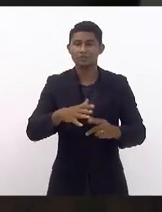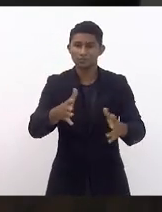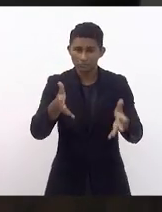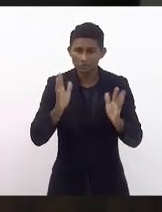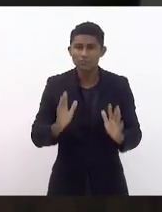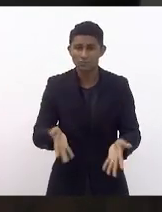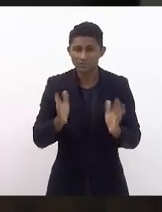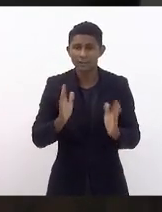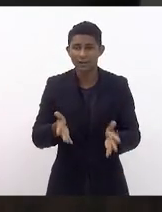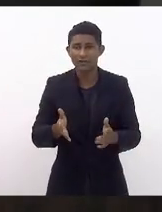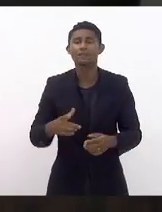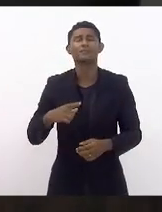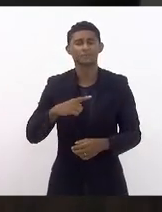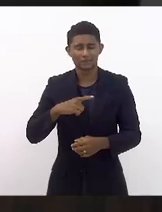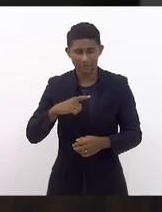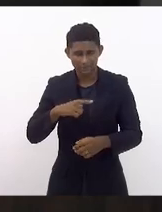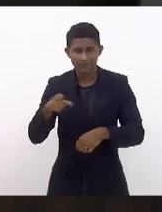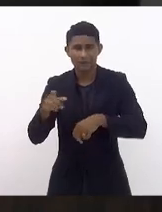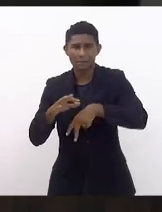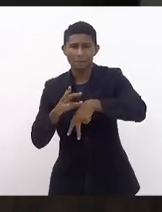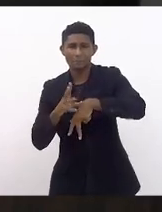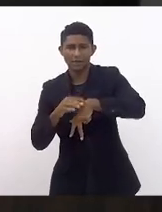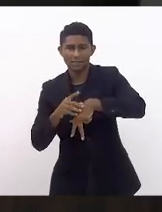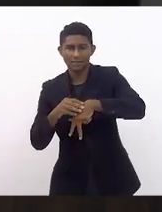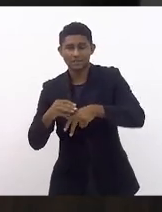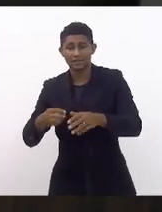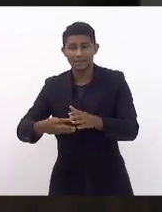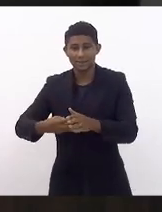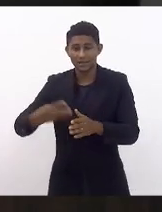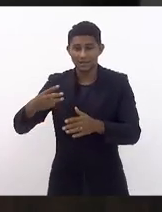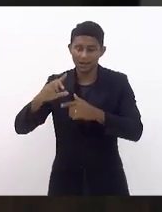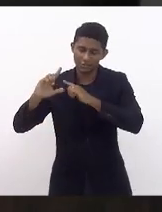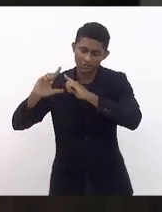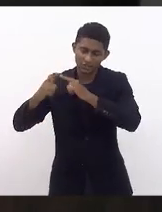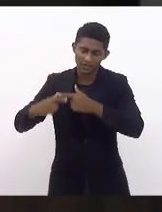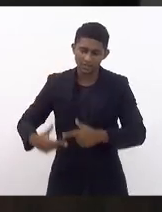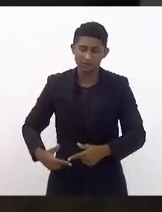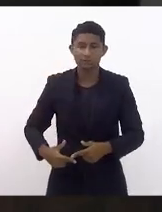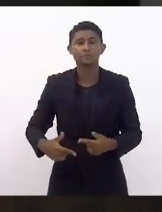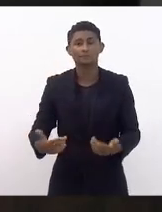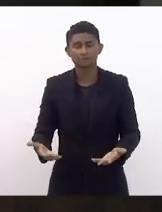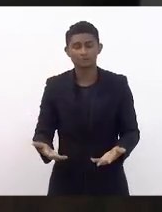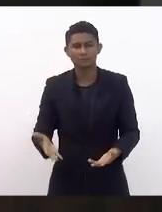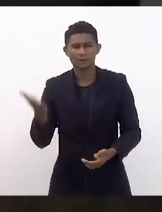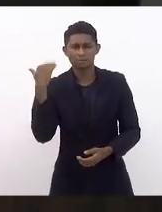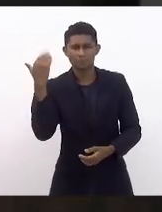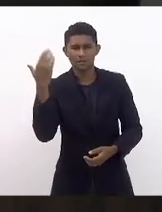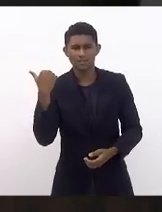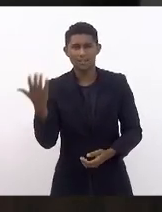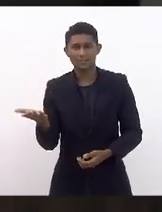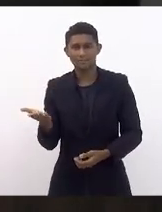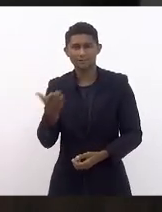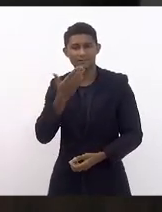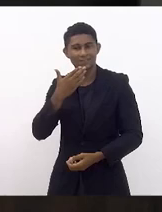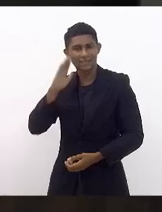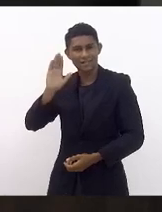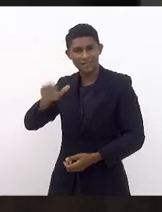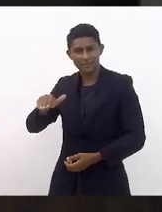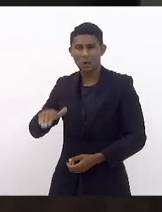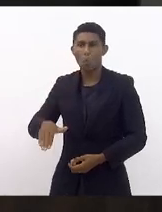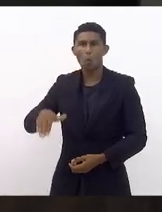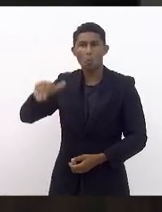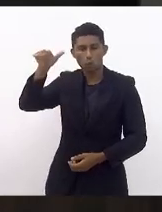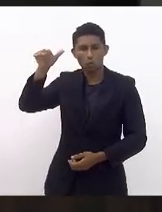terceira geração de pacientes. Atendeu crianças que hoje já trazem seus netos para serem atendidos por